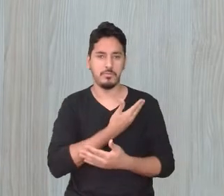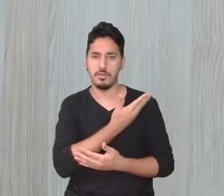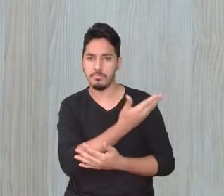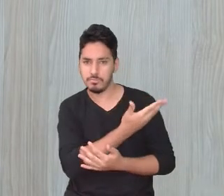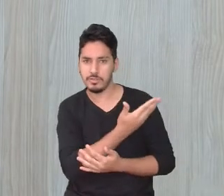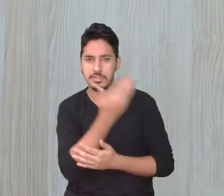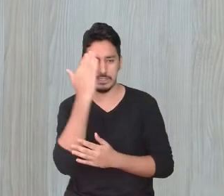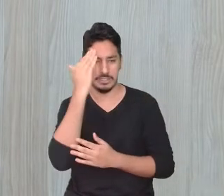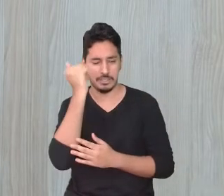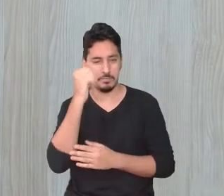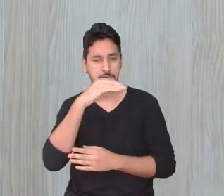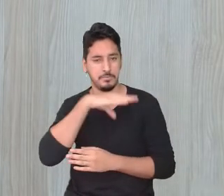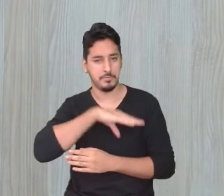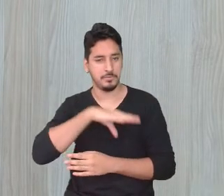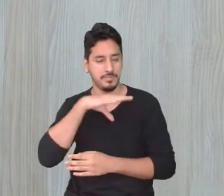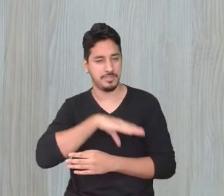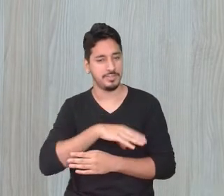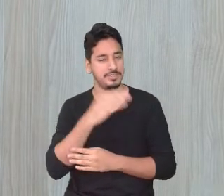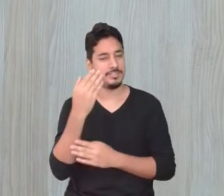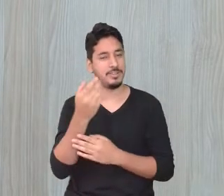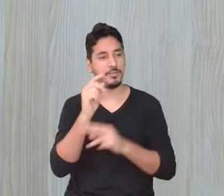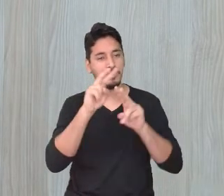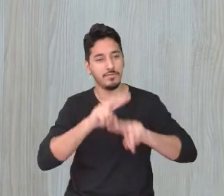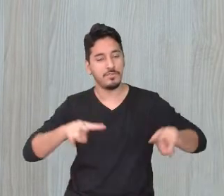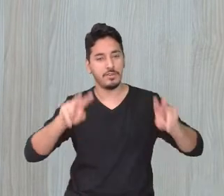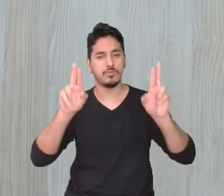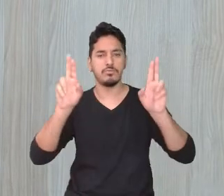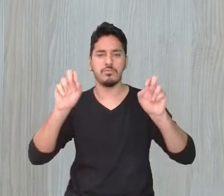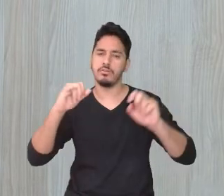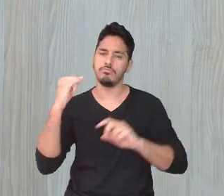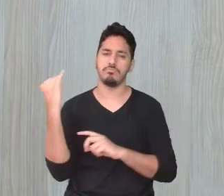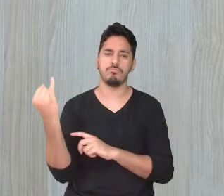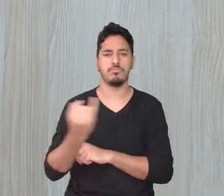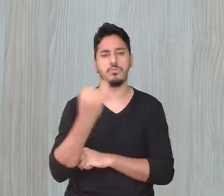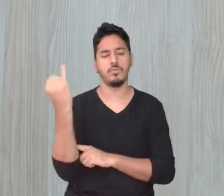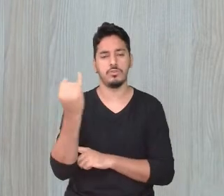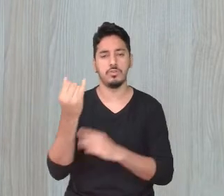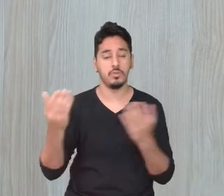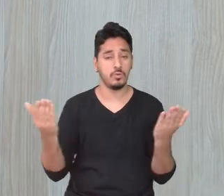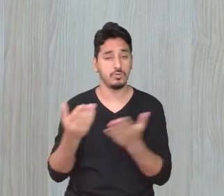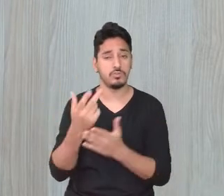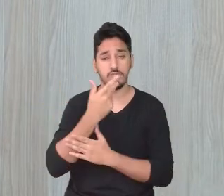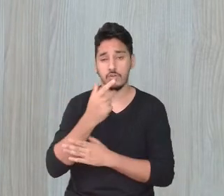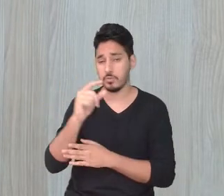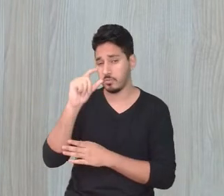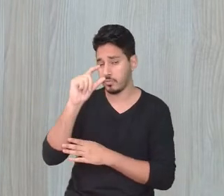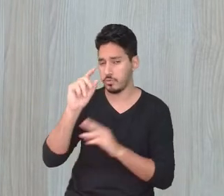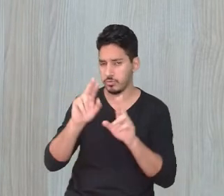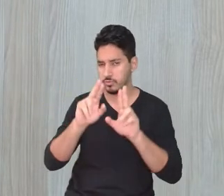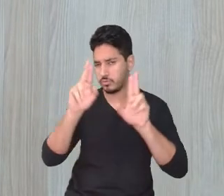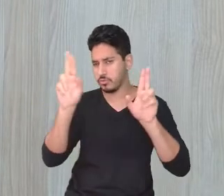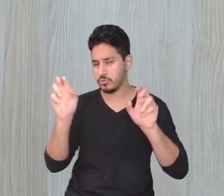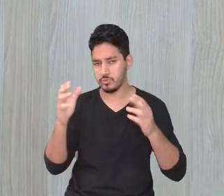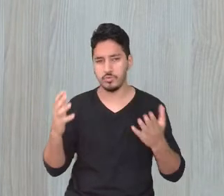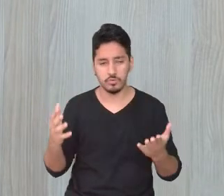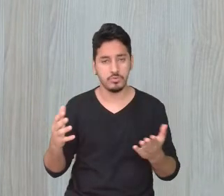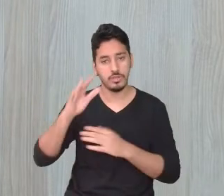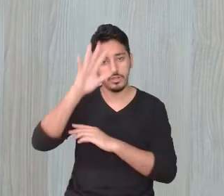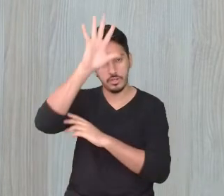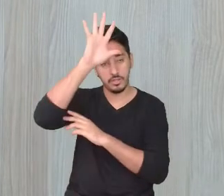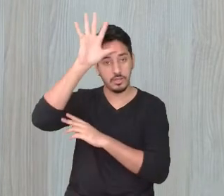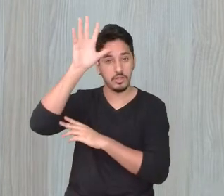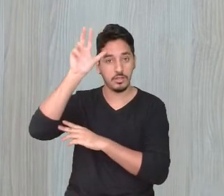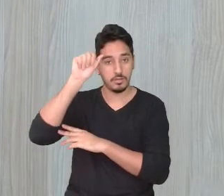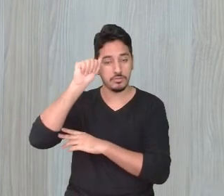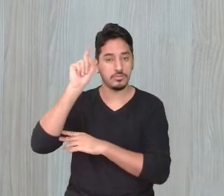de português, estar com vocês vendo um tema tão importante e hoje a gente vai falar um pouquinho a respeito da Amazônia,